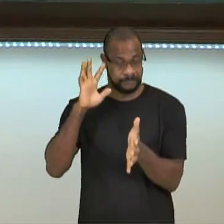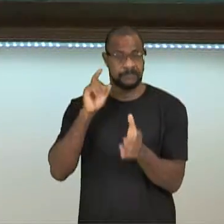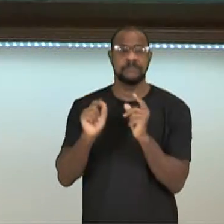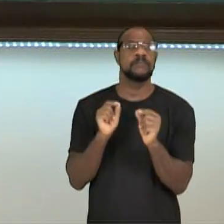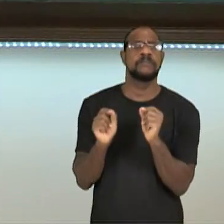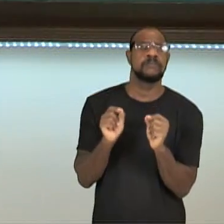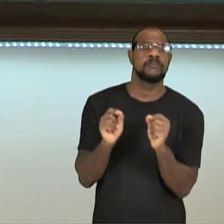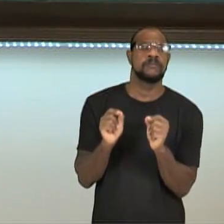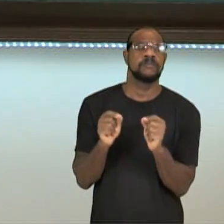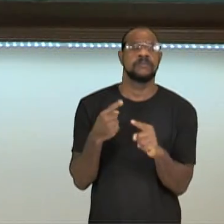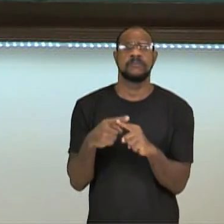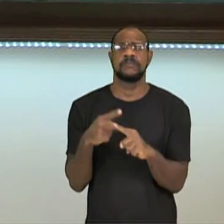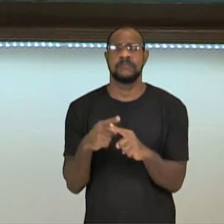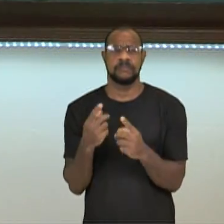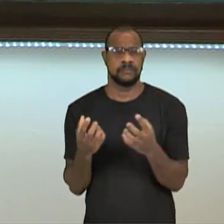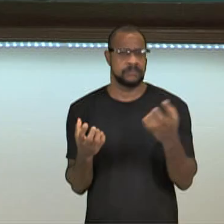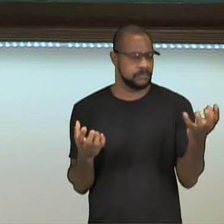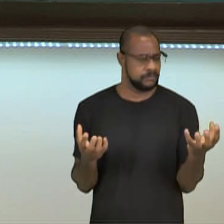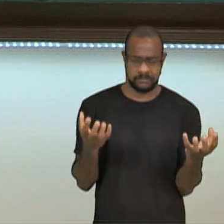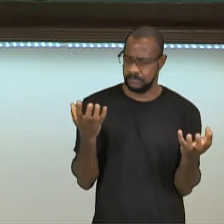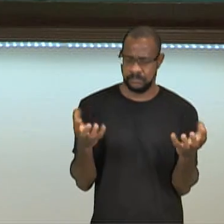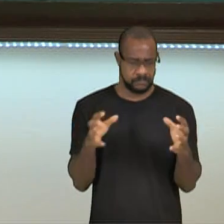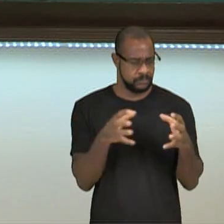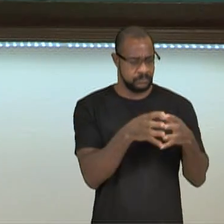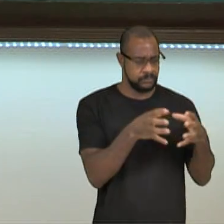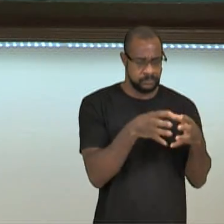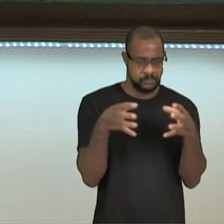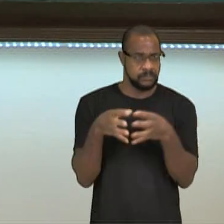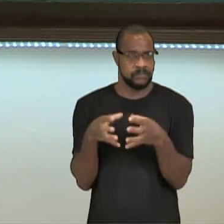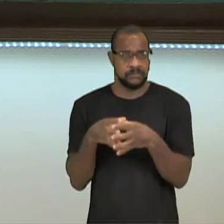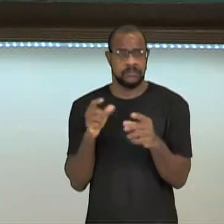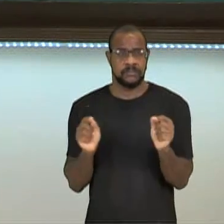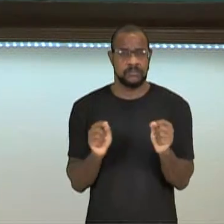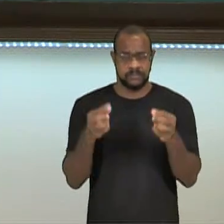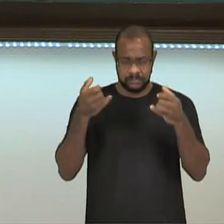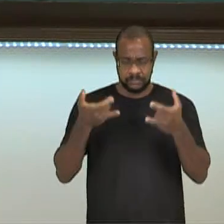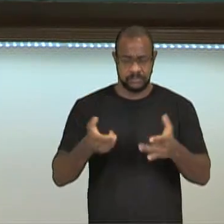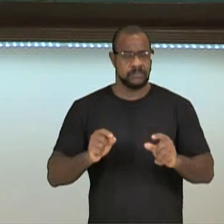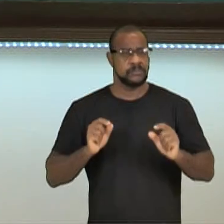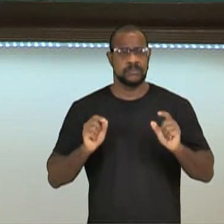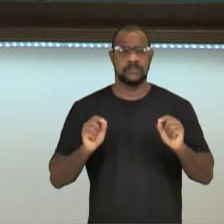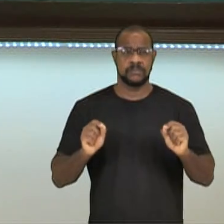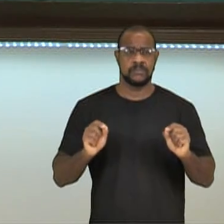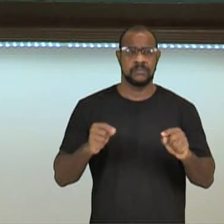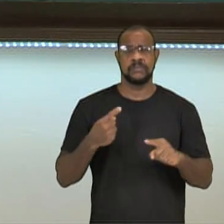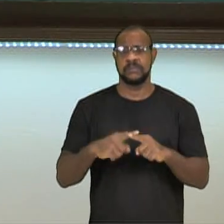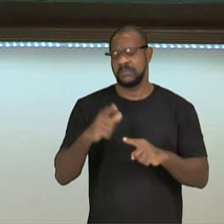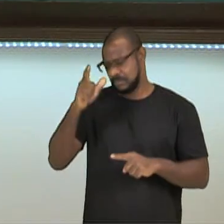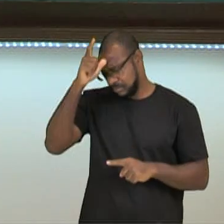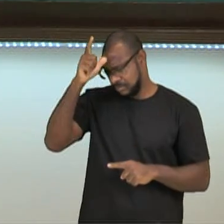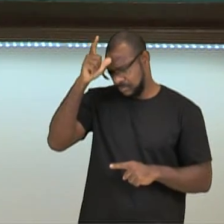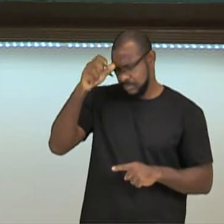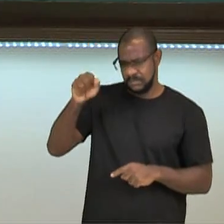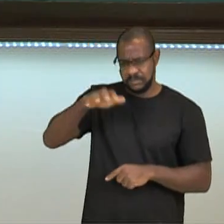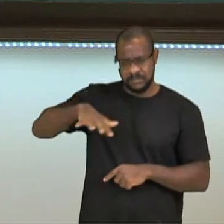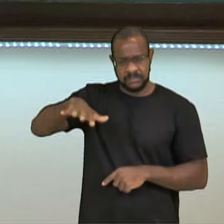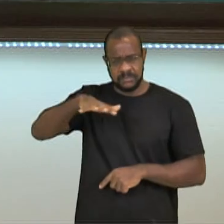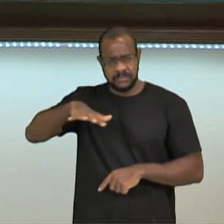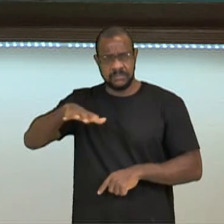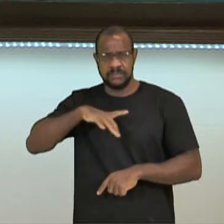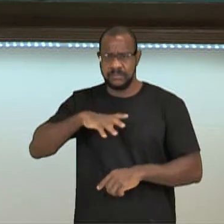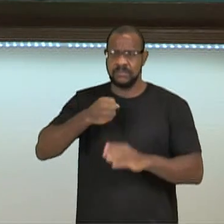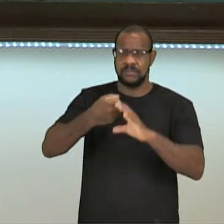mesmo, por cruzamento. Teria então Neandertais, inclusive é uma das explicações por que os alemães e tal, daquela região, têm